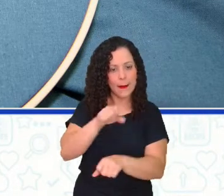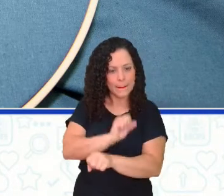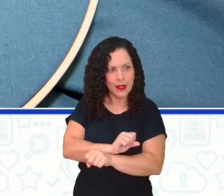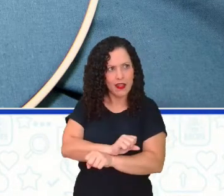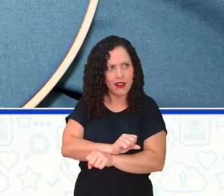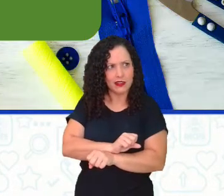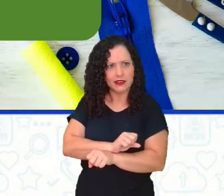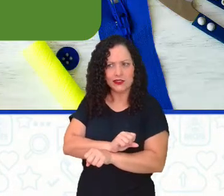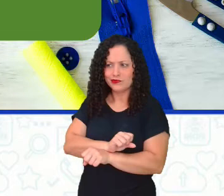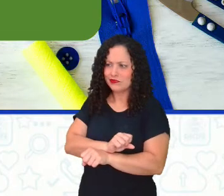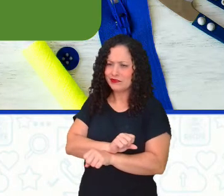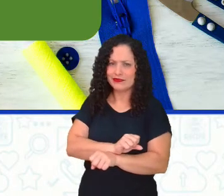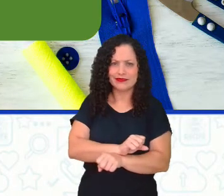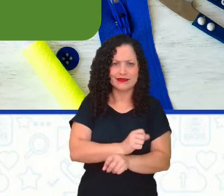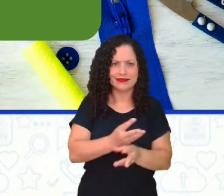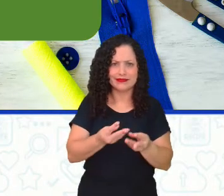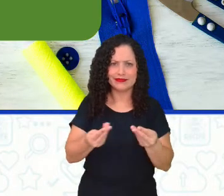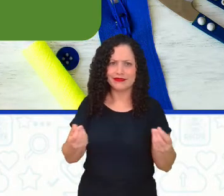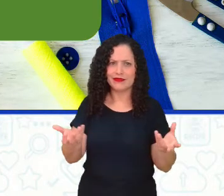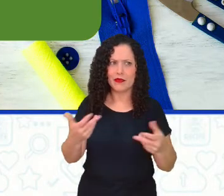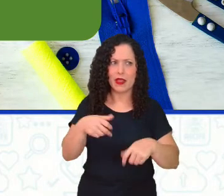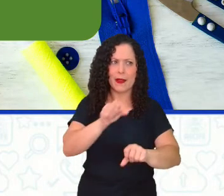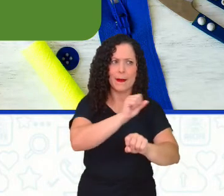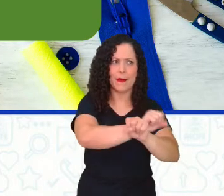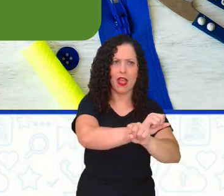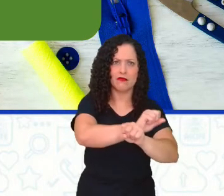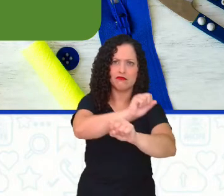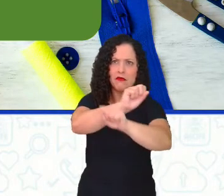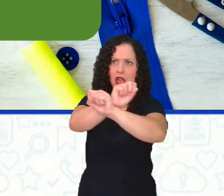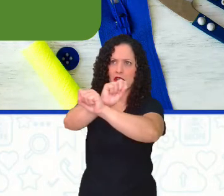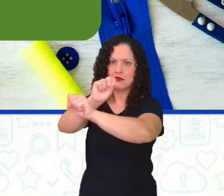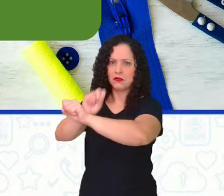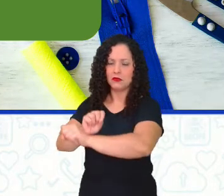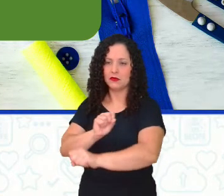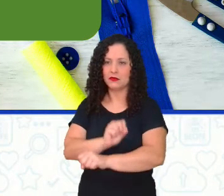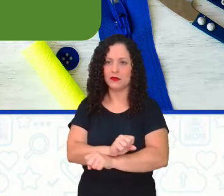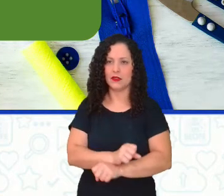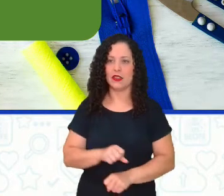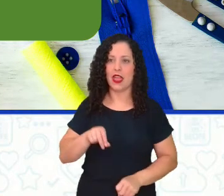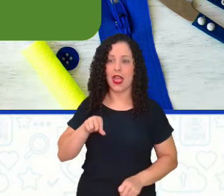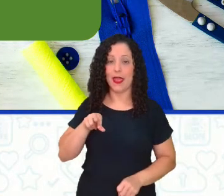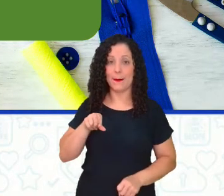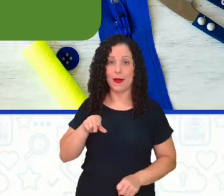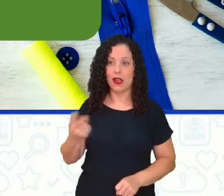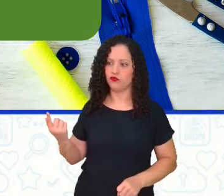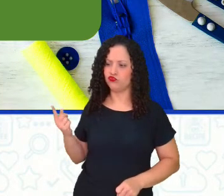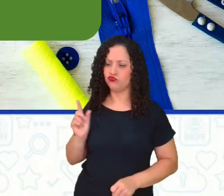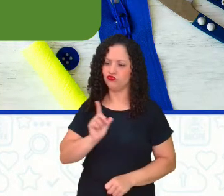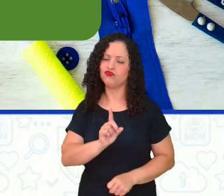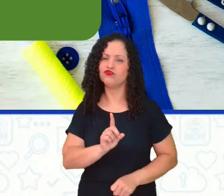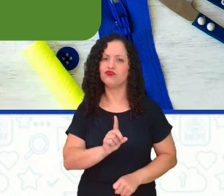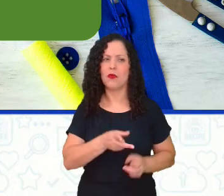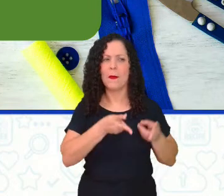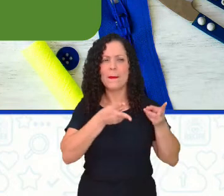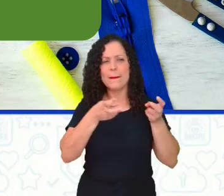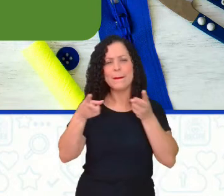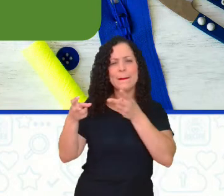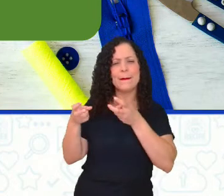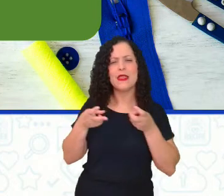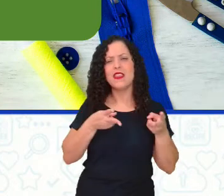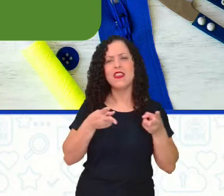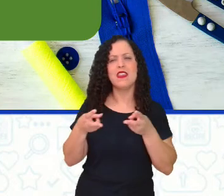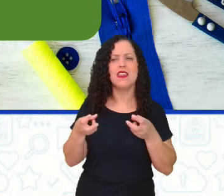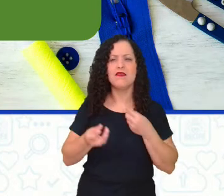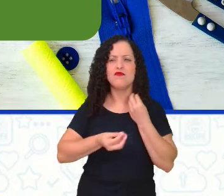irmã mais velha, né? Que deixa tudo bem estático no final. A irmã da protagonista, ao chegar, percebe que também deseja conhecer esse mundo inventado